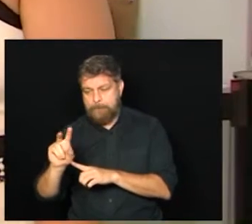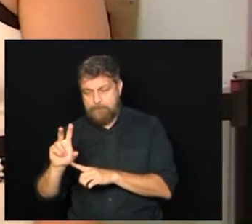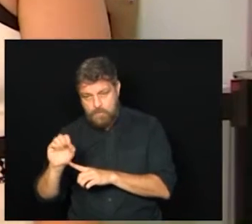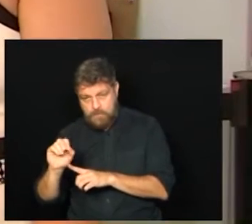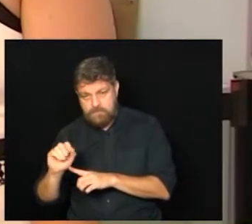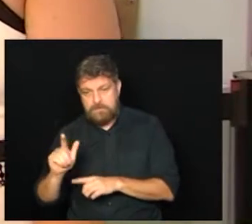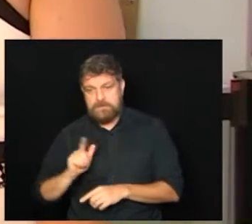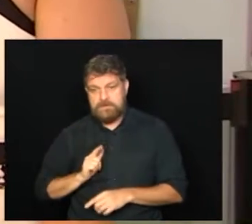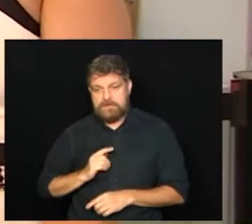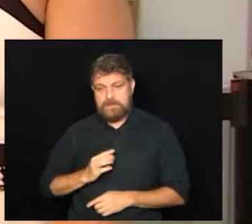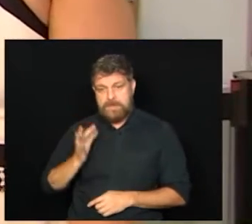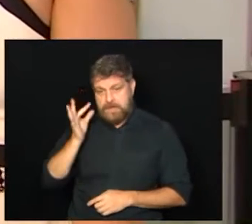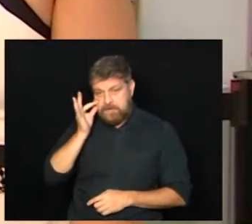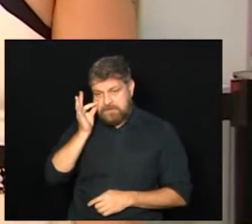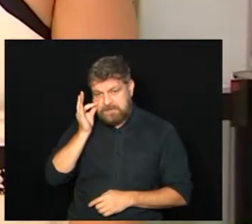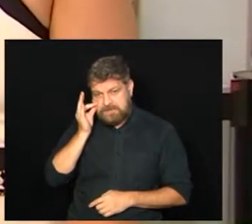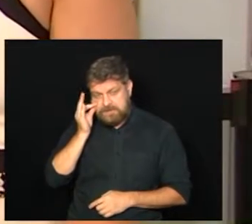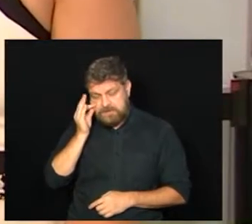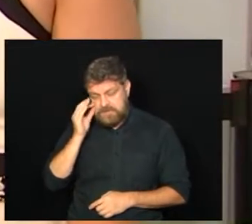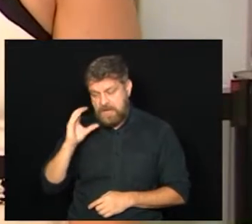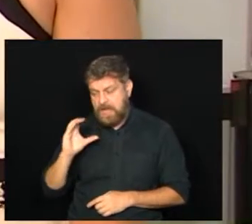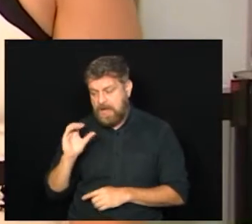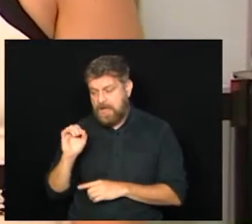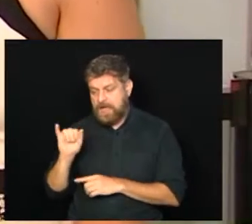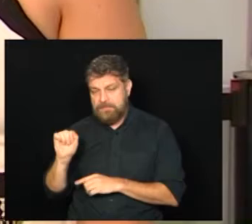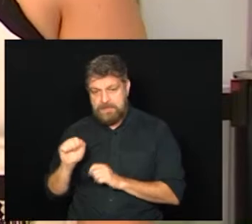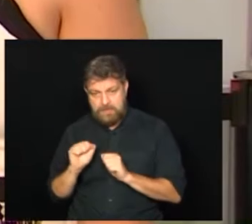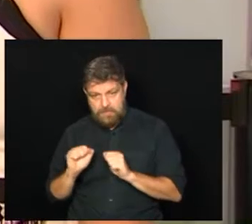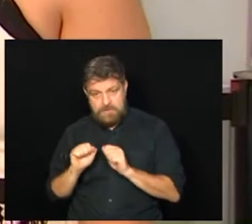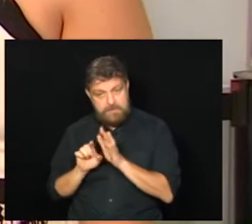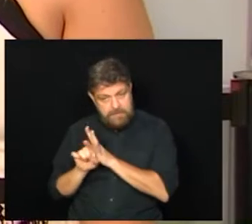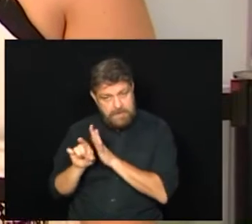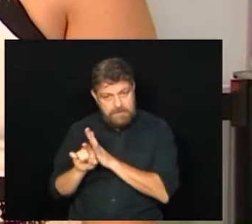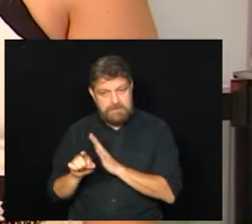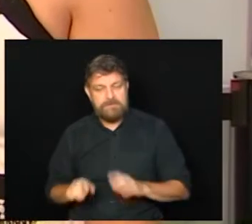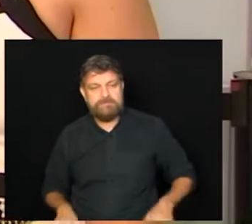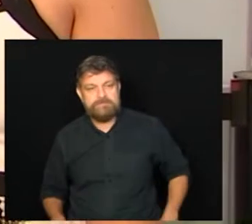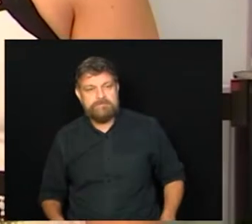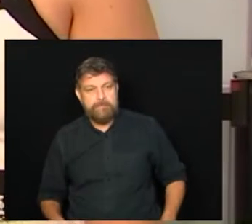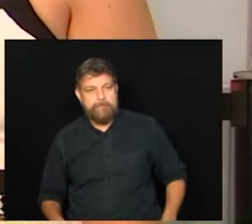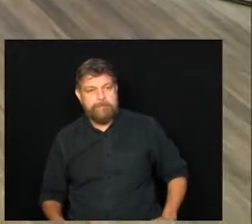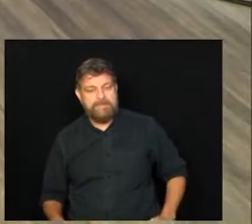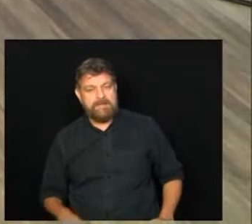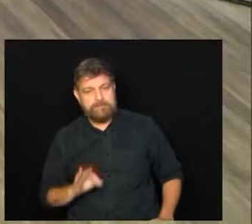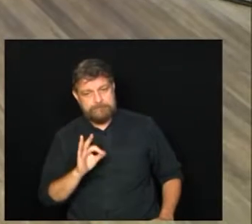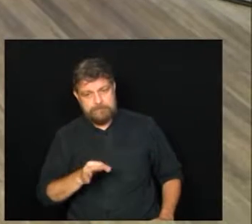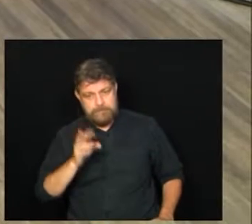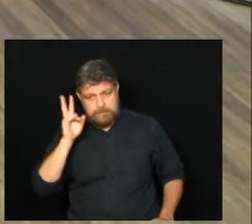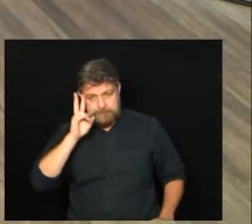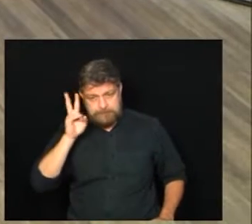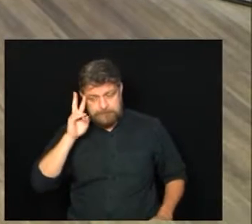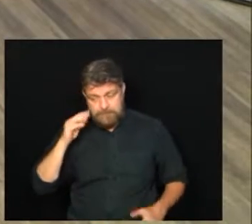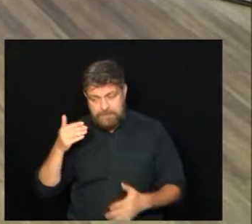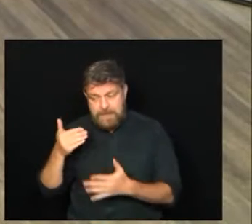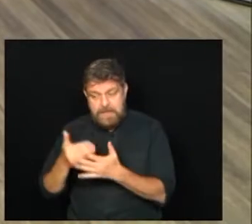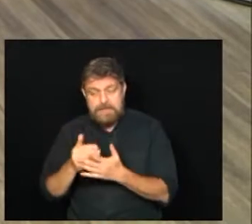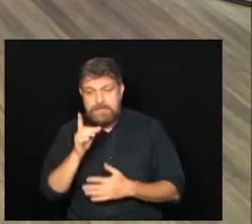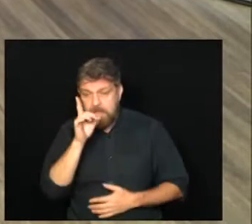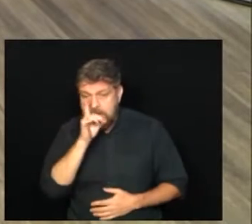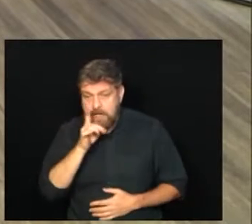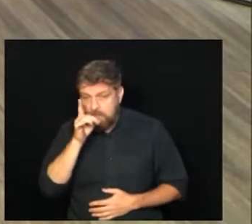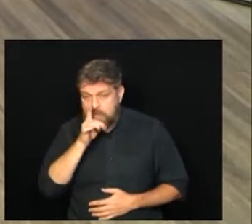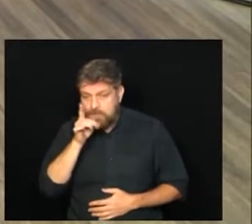aqui no Câmara Notícia. Pois não, Gabriel? Tá certo, então, relembrando, até este domingo